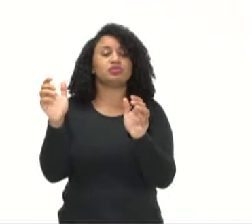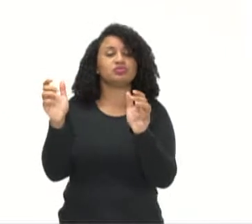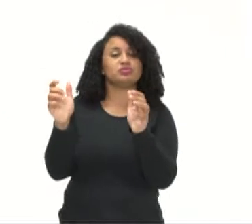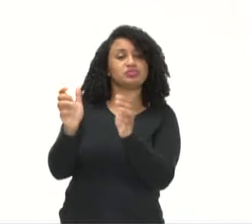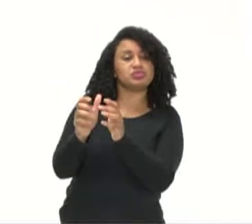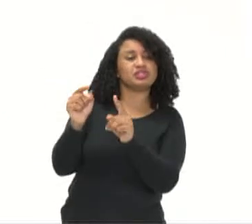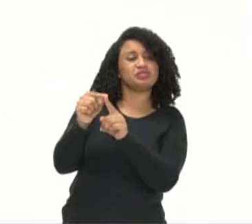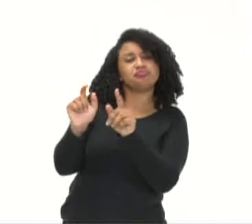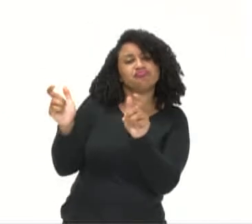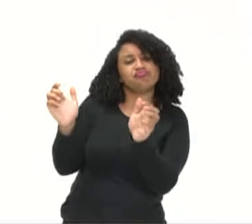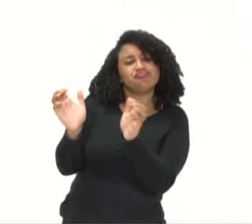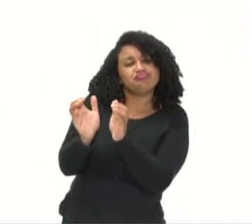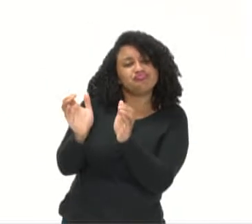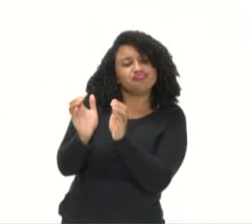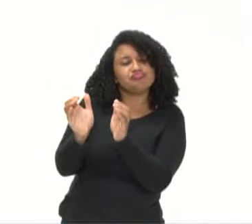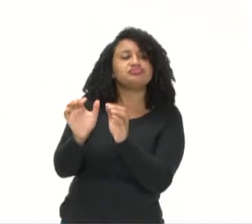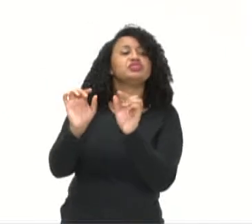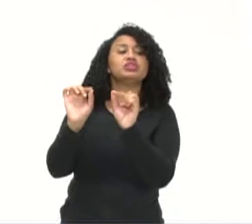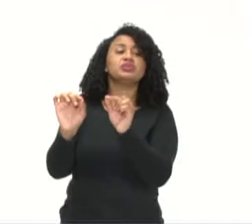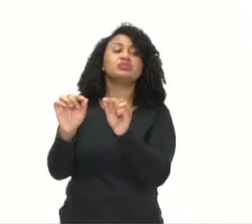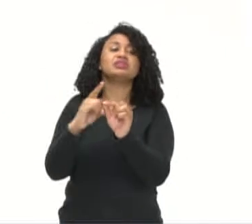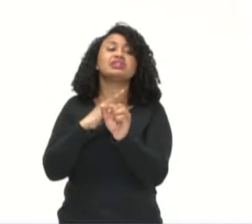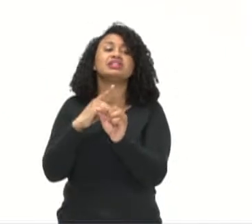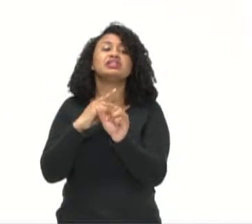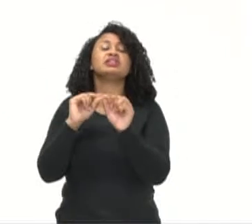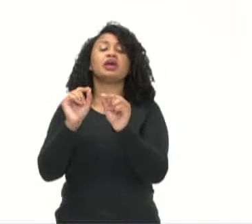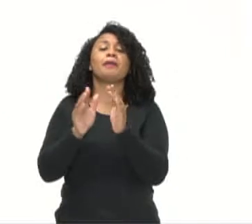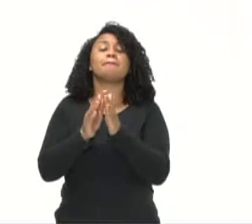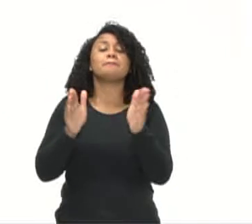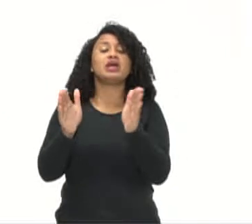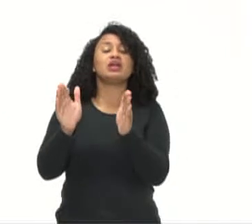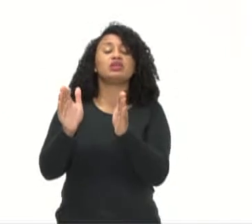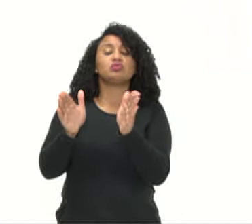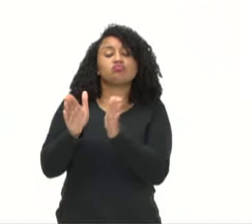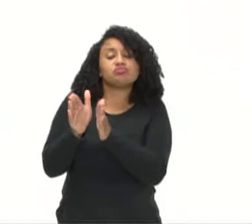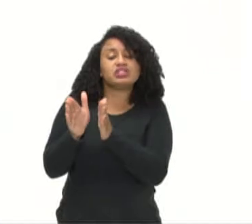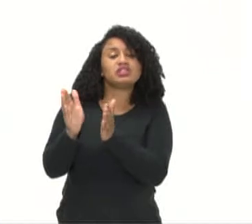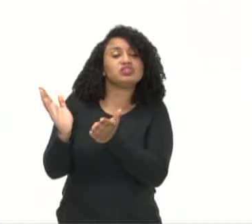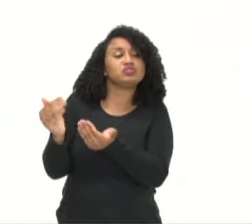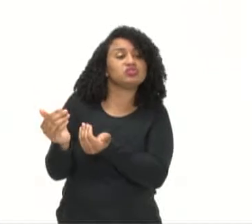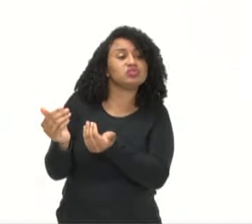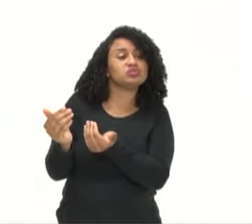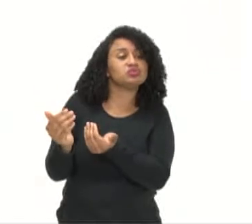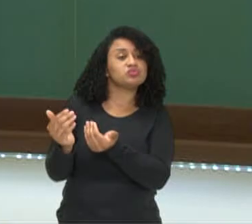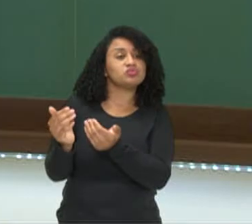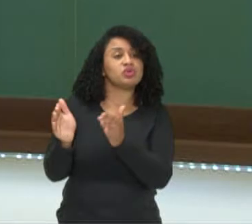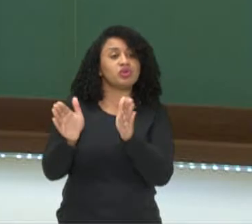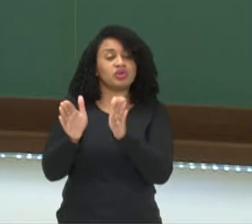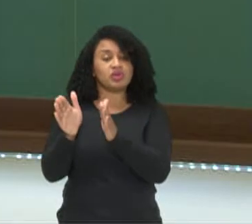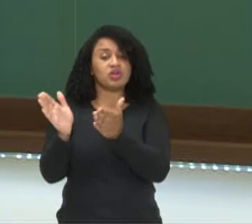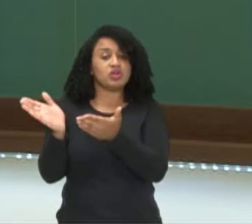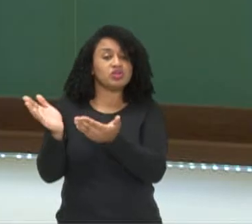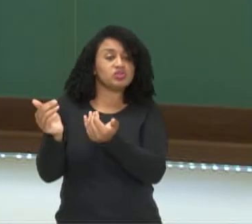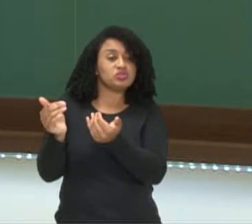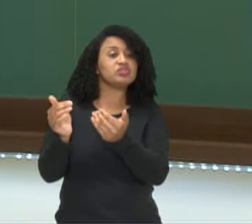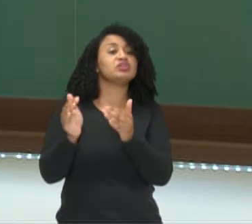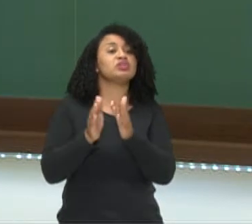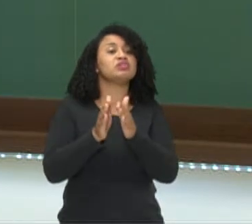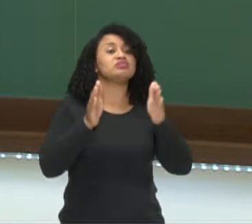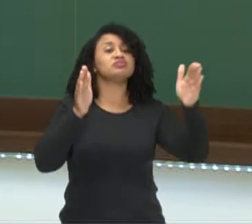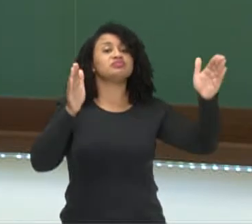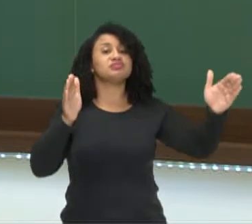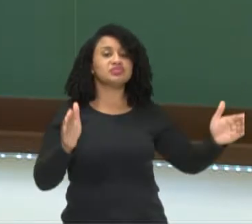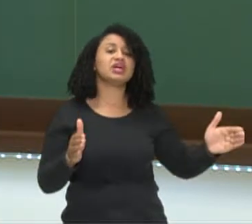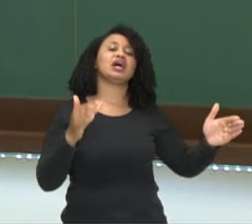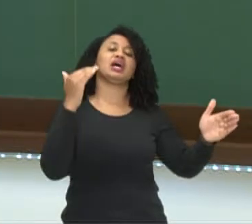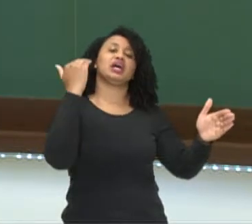os pequititos, têm um período curto de juventude. Ó, período curto de juventude e uma